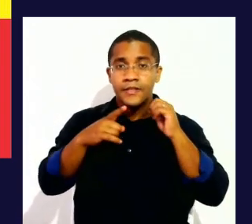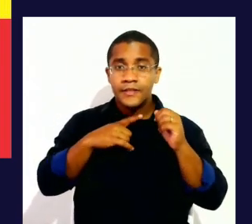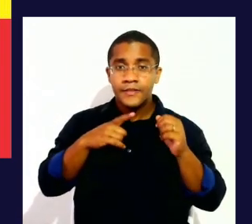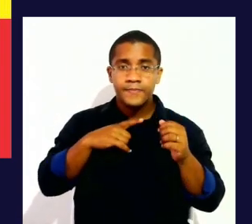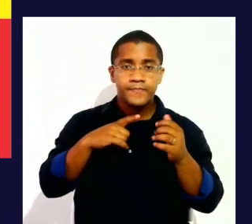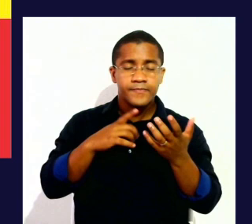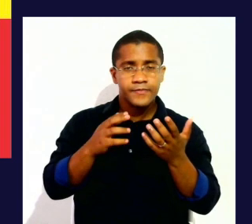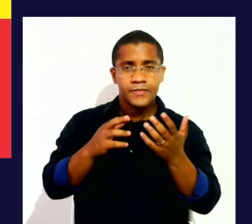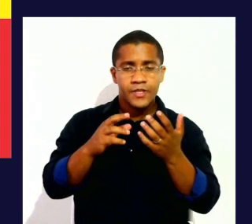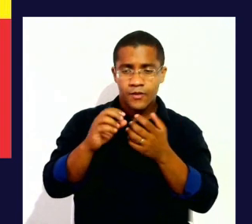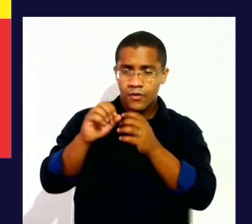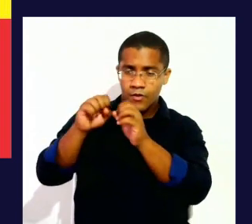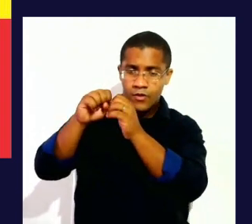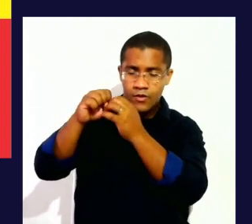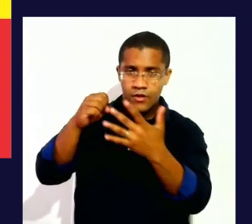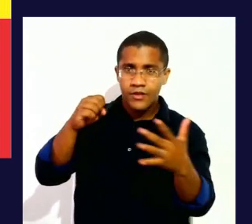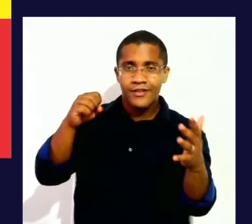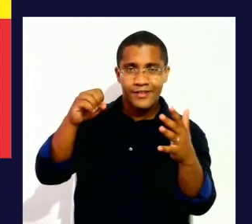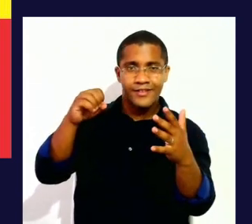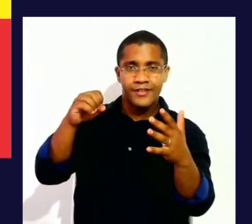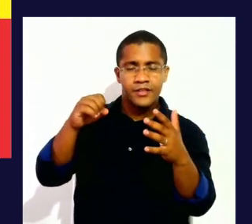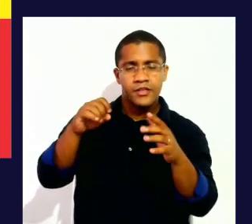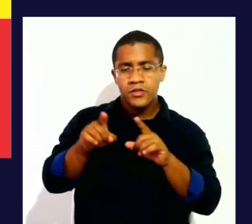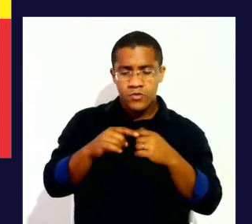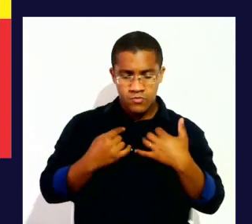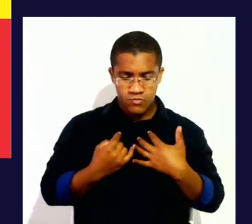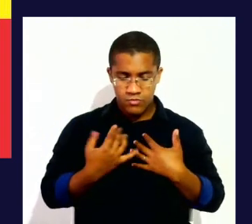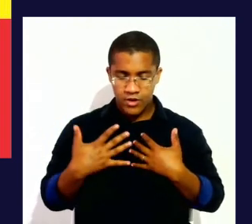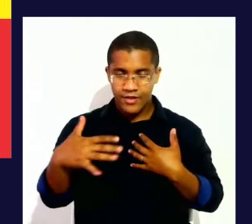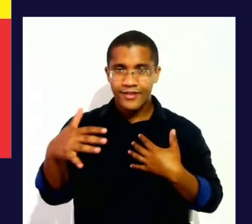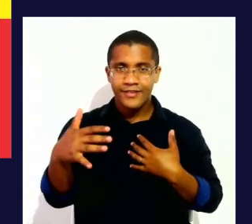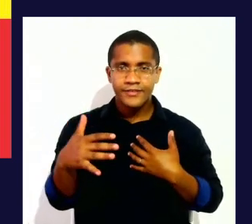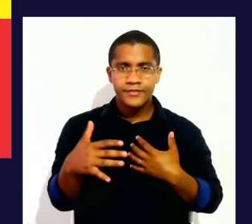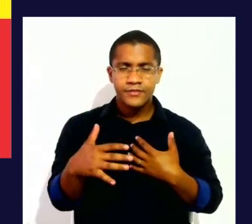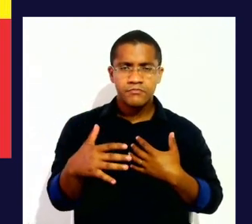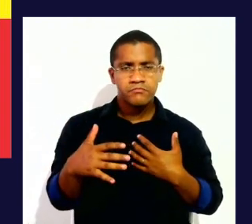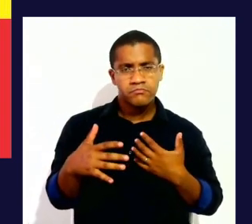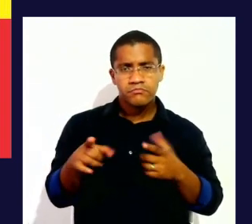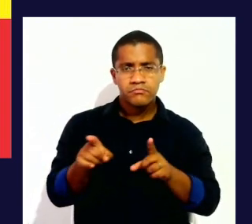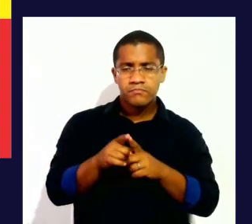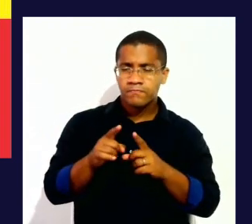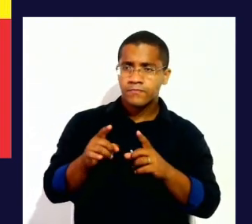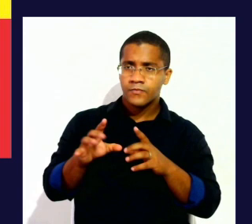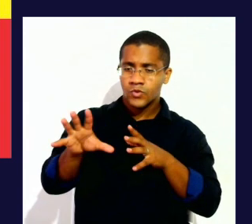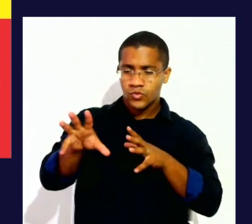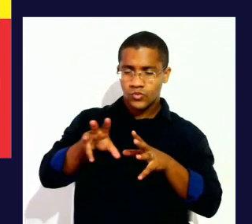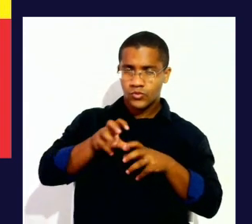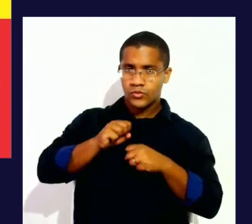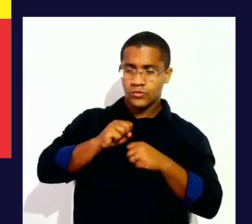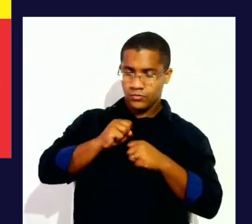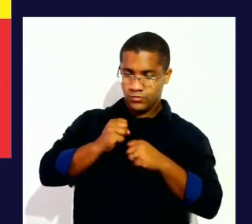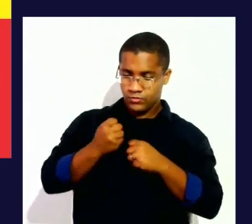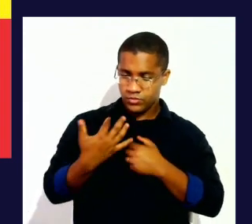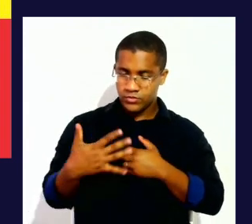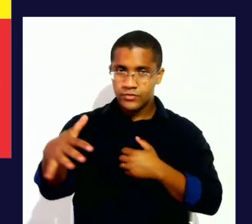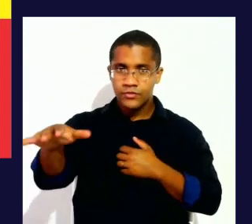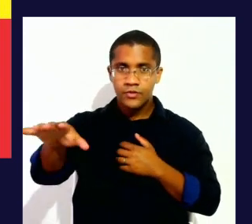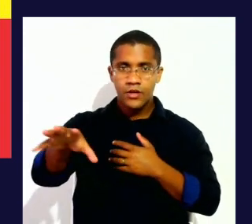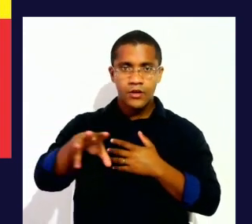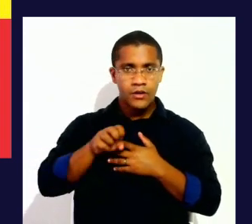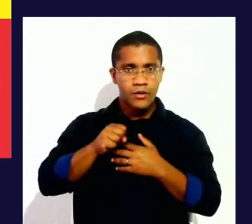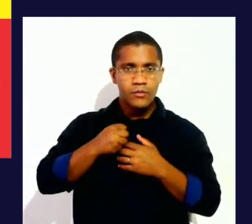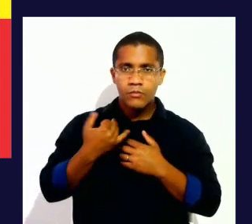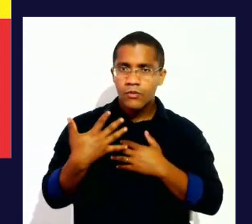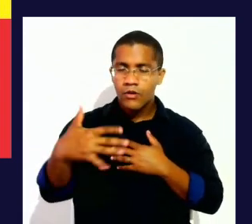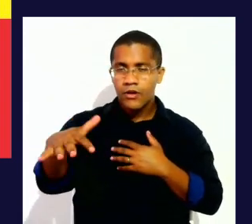quando um corpo, na realidade, ele vai absorver a mesma quantidade de radiação que está emitindo. Diz que